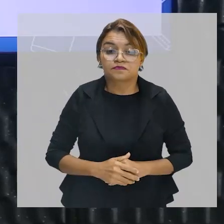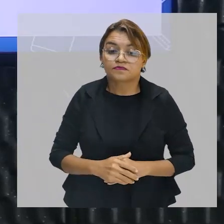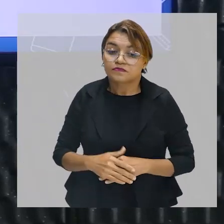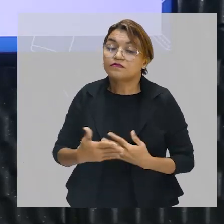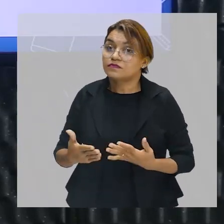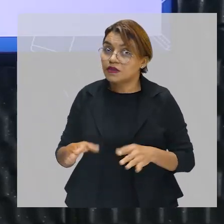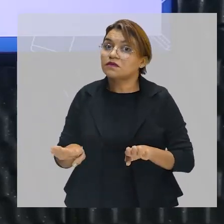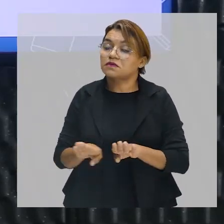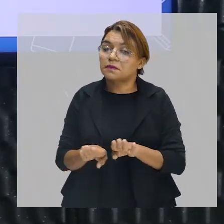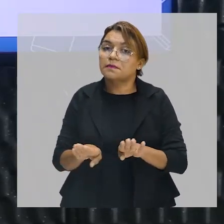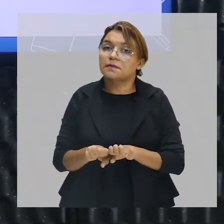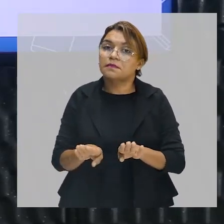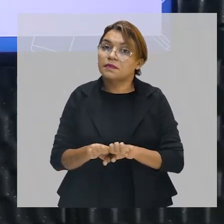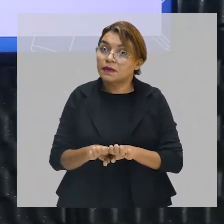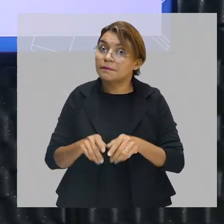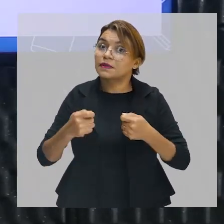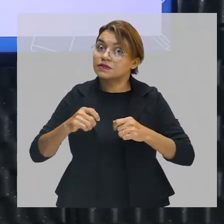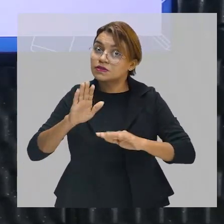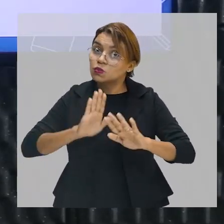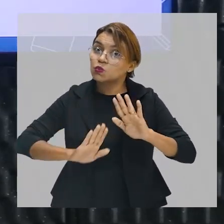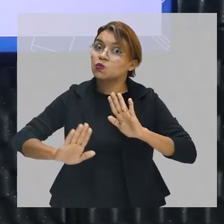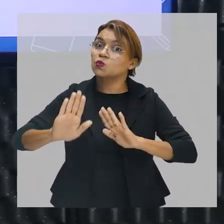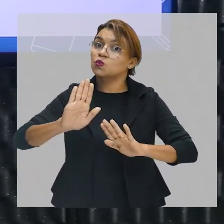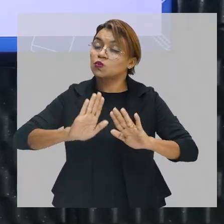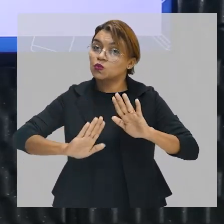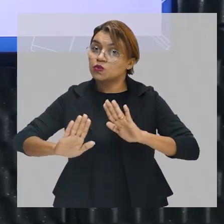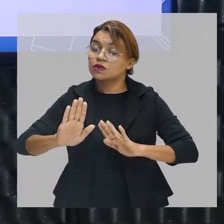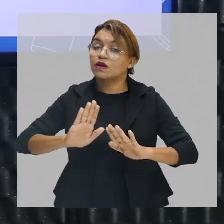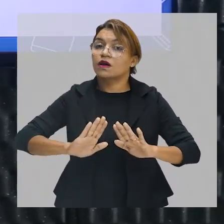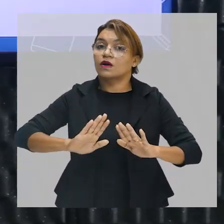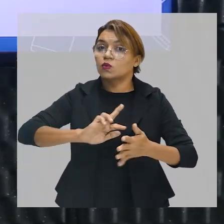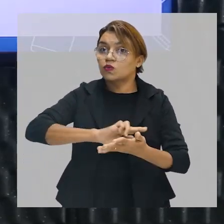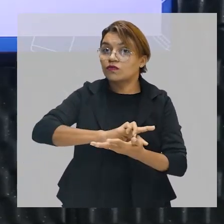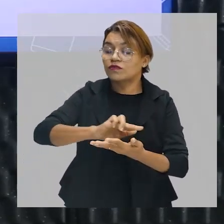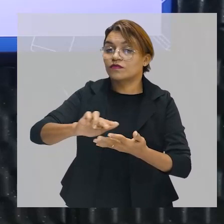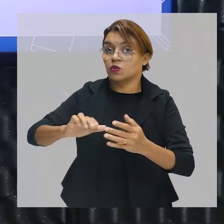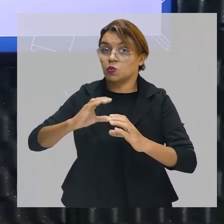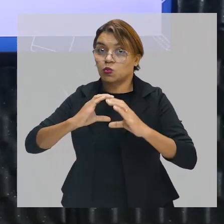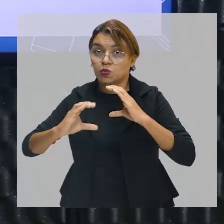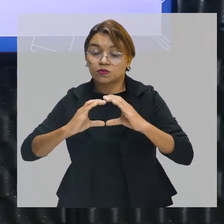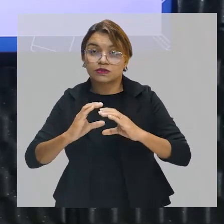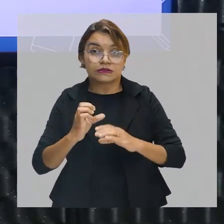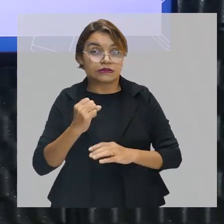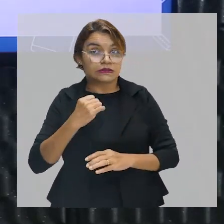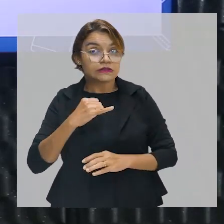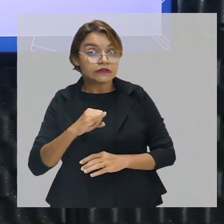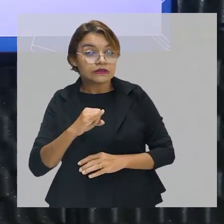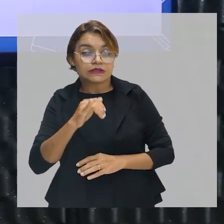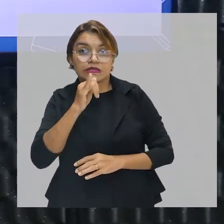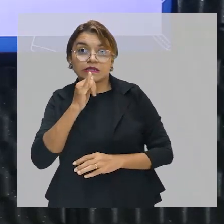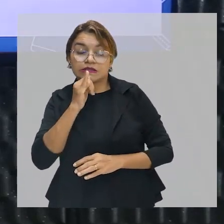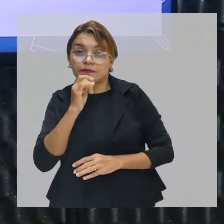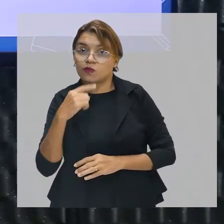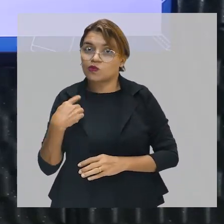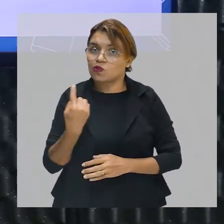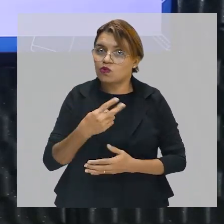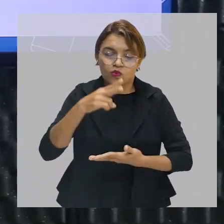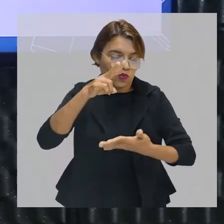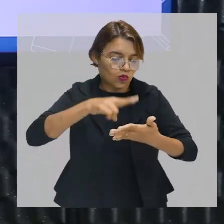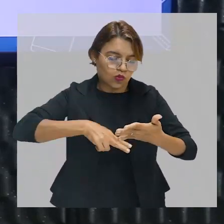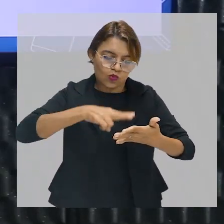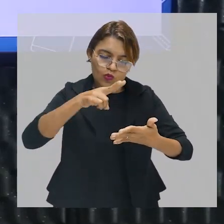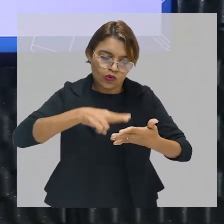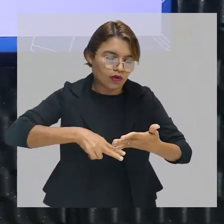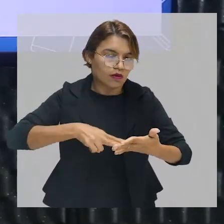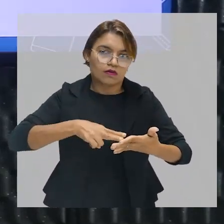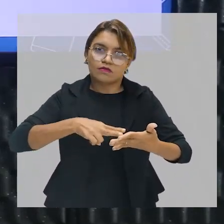nós temos que ter muito cuidado com esses meios de comunicação, porque se nós não tivermos bastante leitura, se nós não